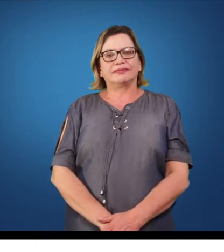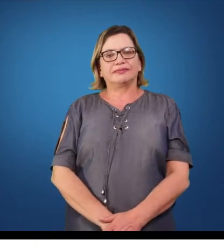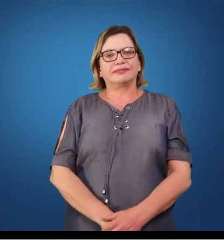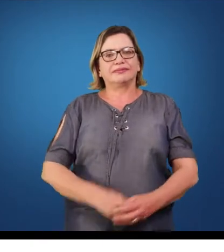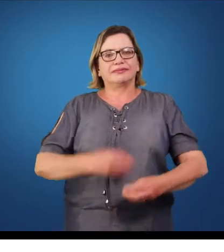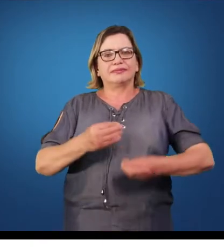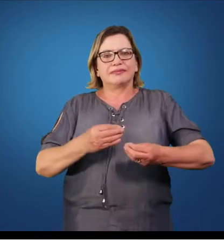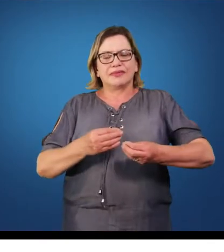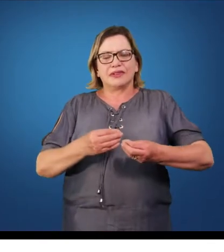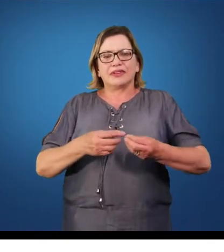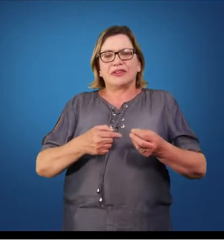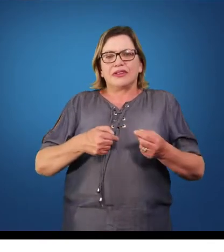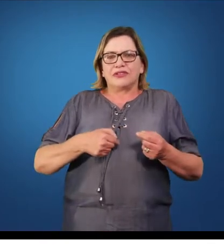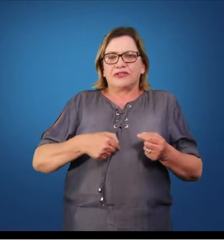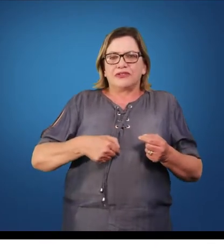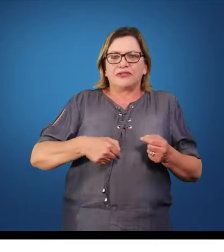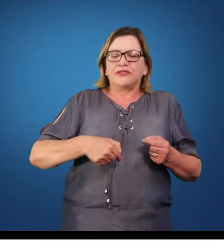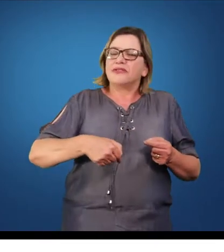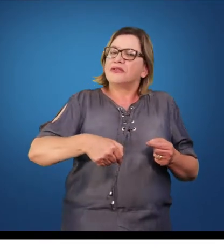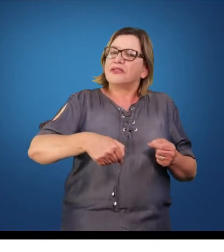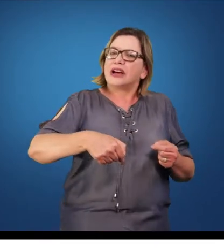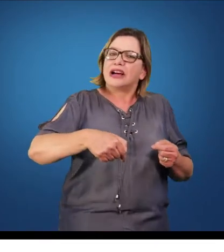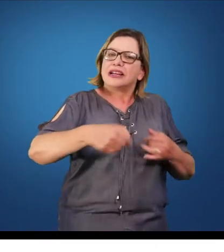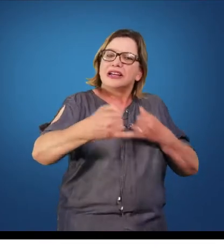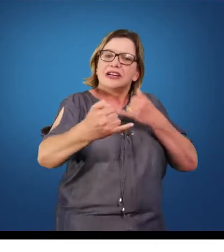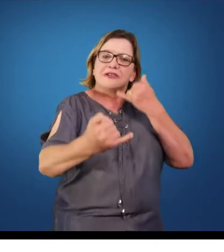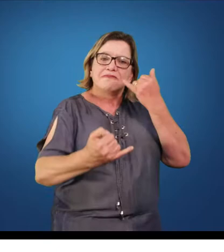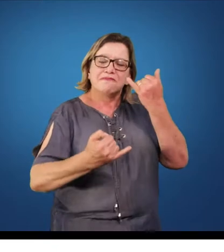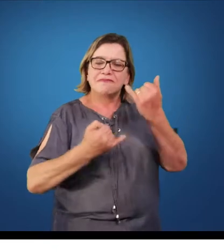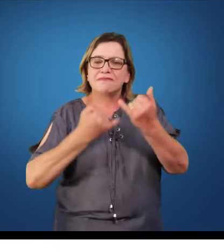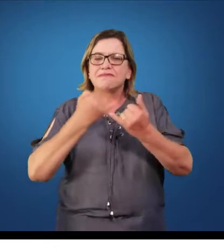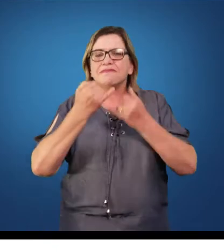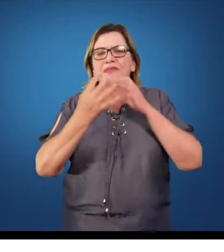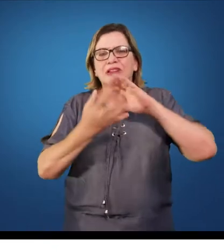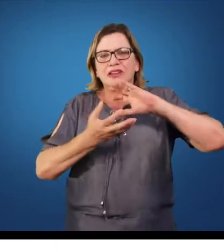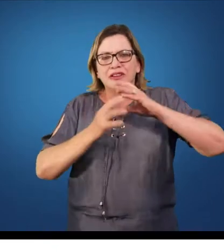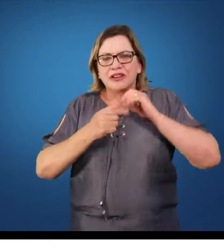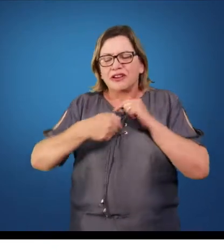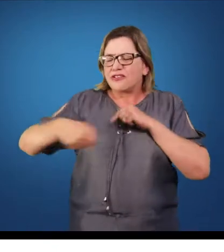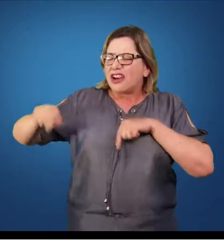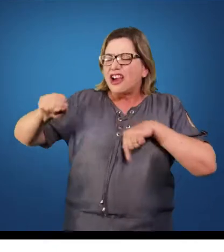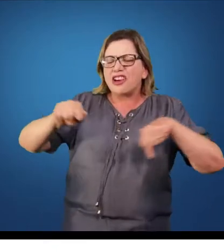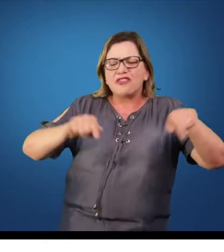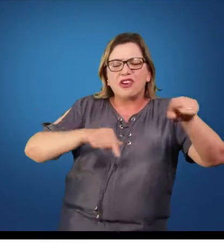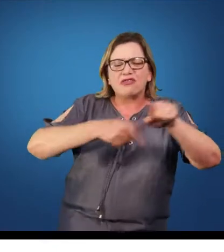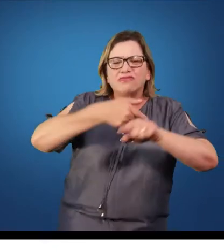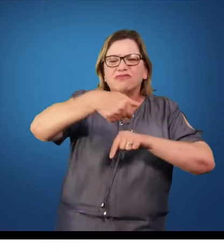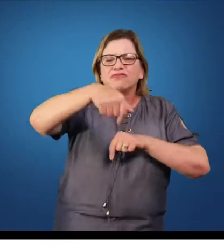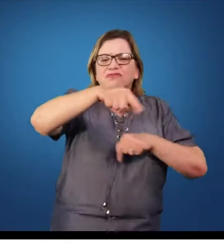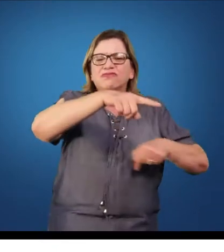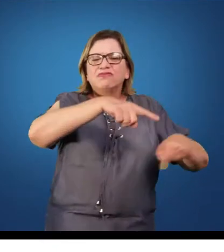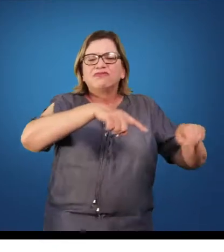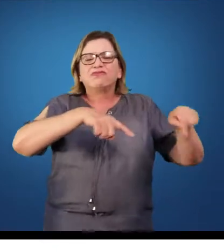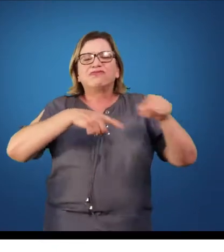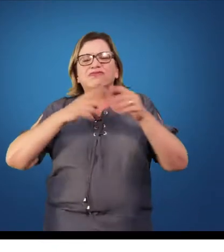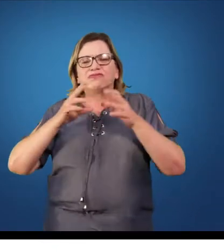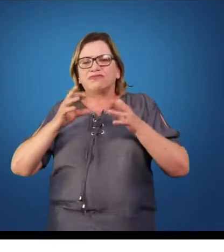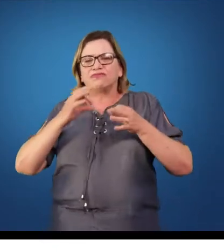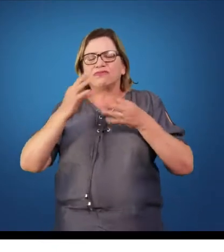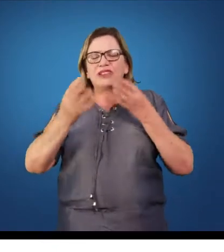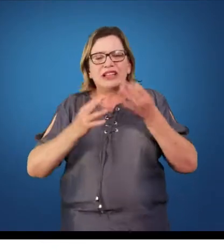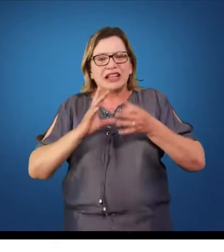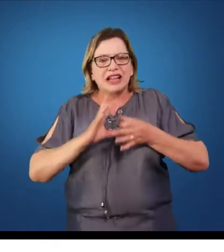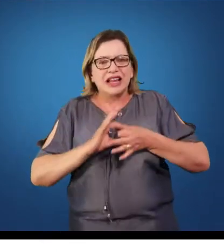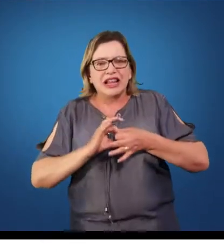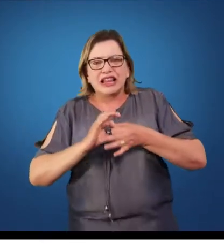Você pode ir e brincar com a bola. Vai de um lado, vai de outro, vai de um lado, vai de outro, vai de um lado,